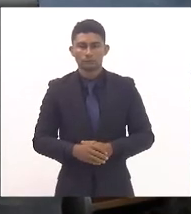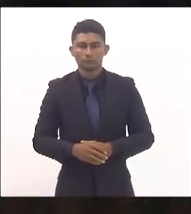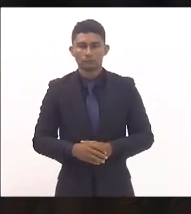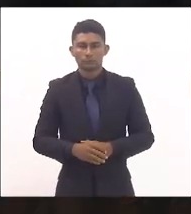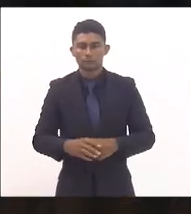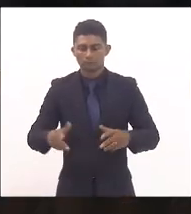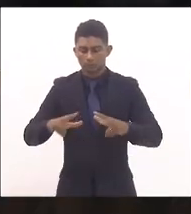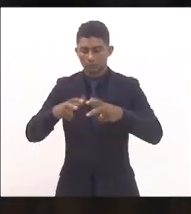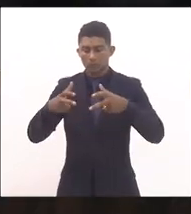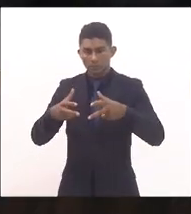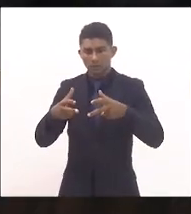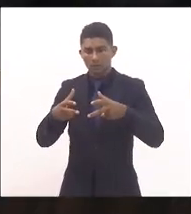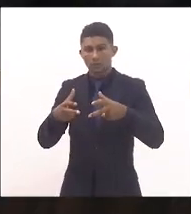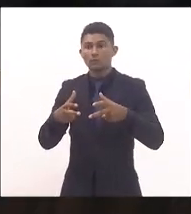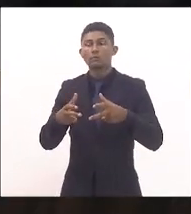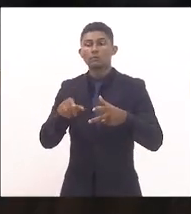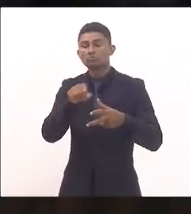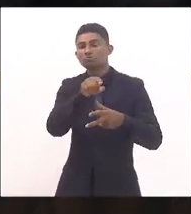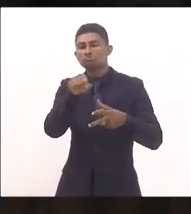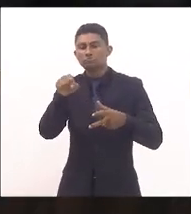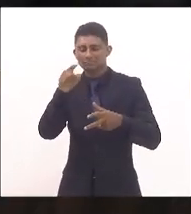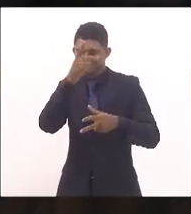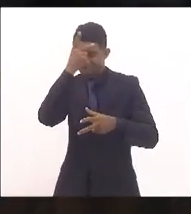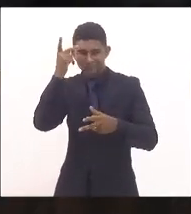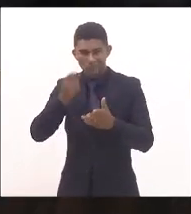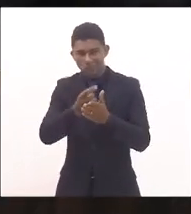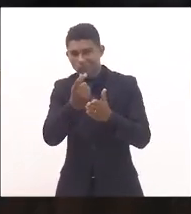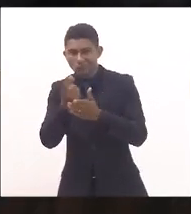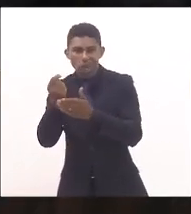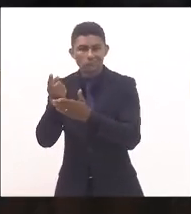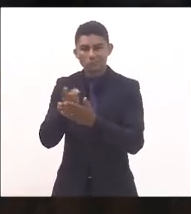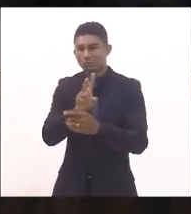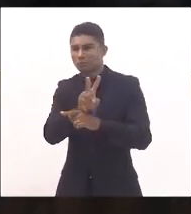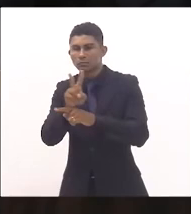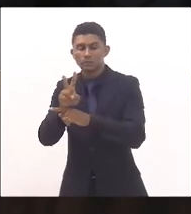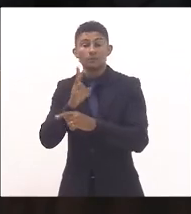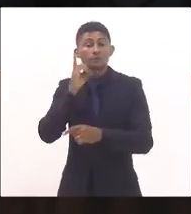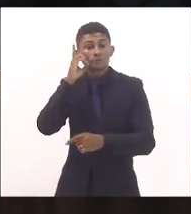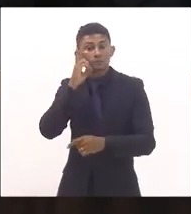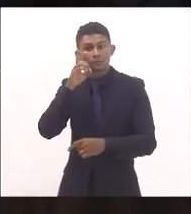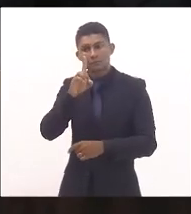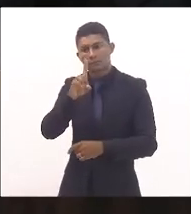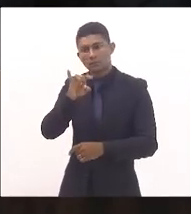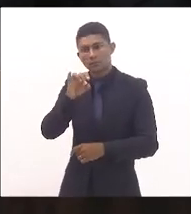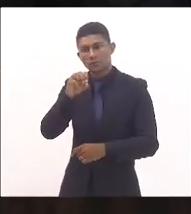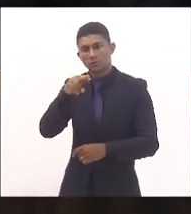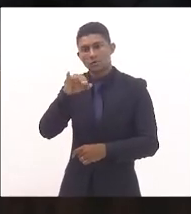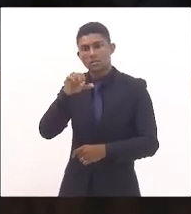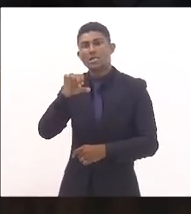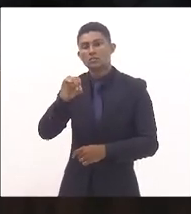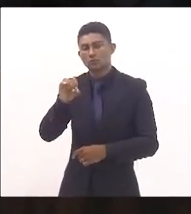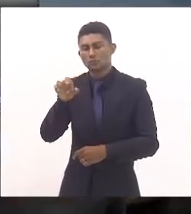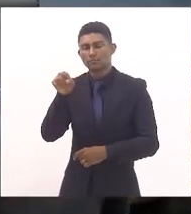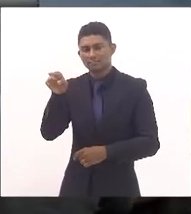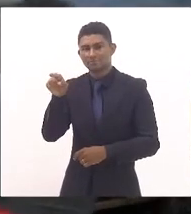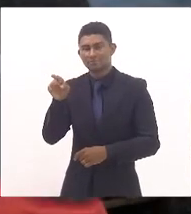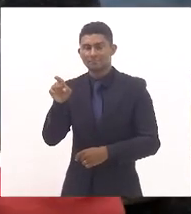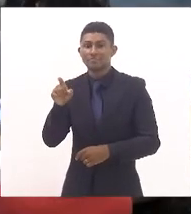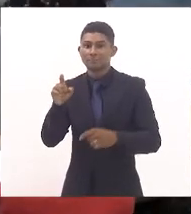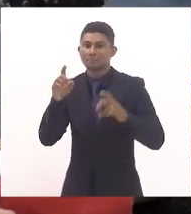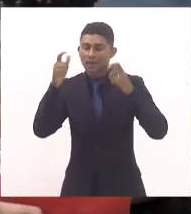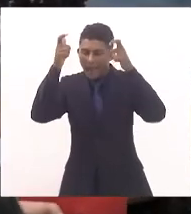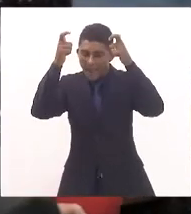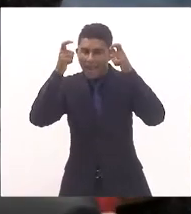Pela Comissão de Defesa do Consumidor, deputado remoçado Dionísio Lins, Imperador de Madureira. Mais